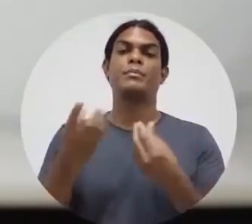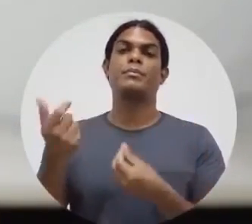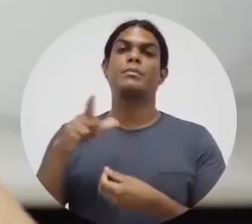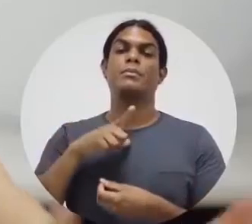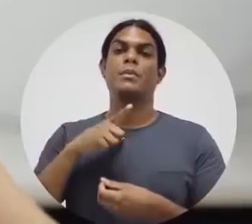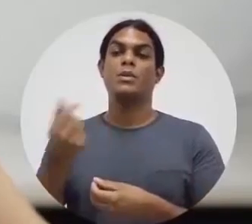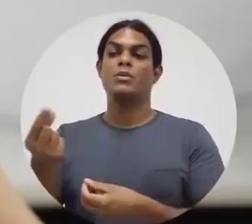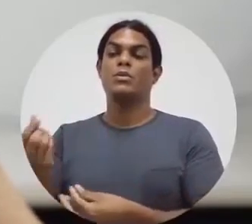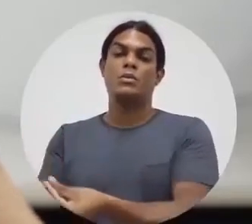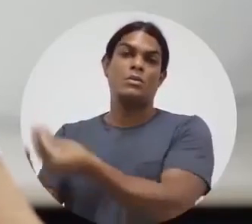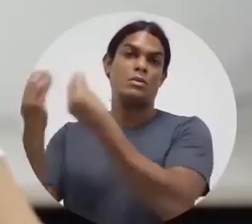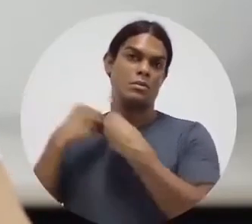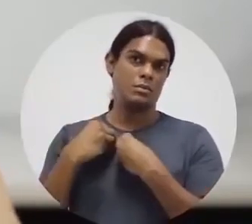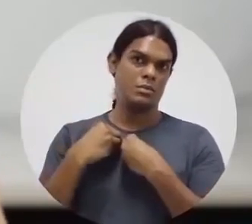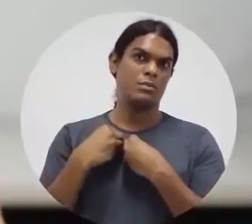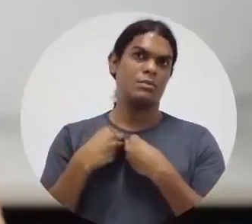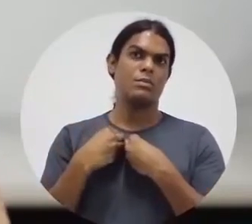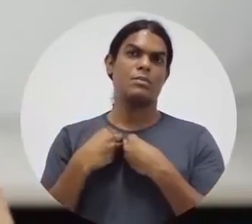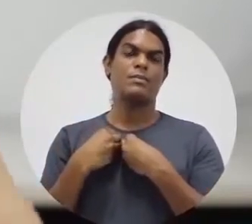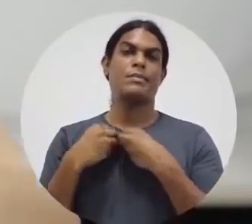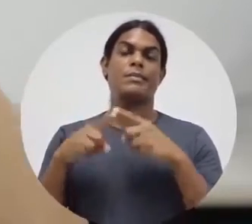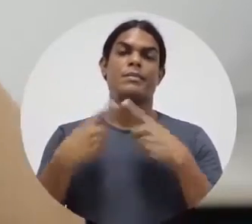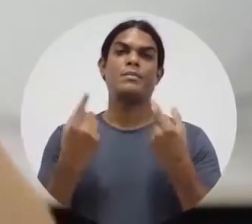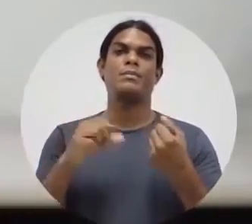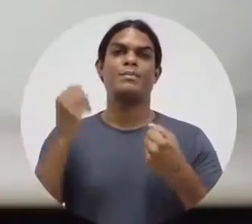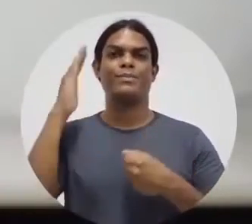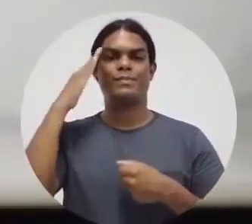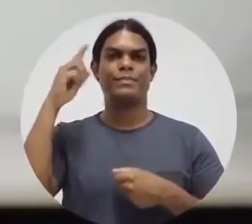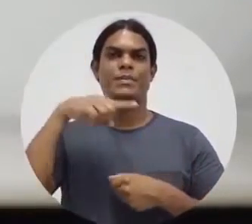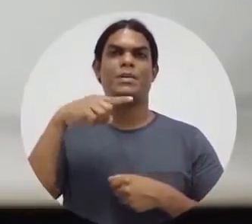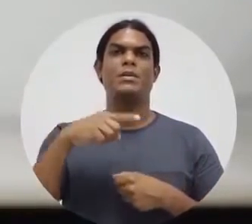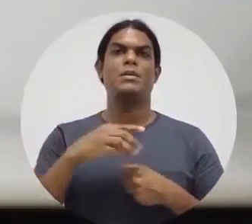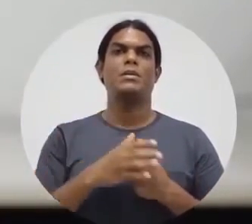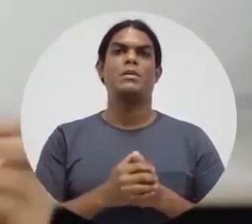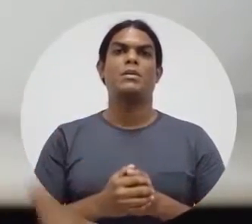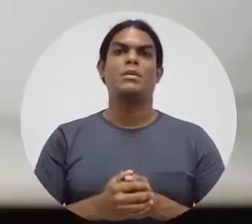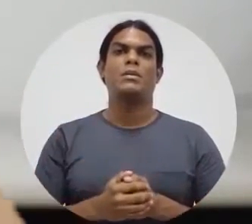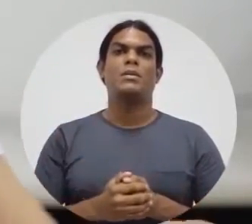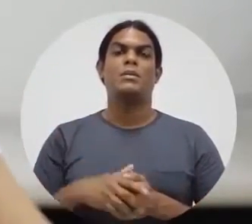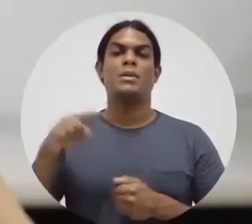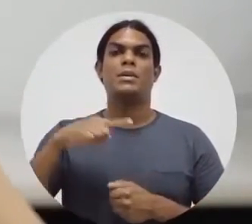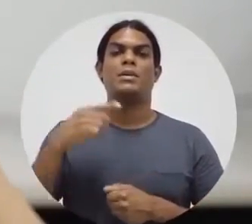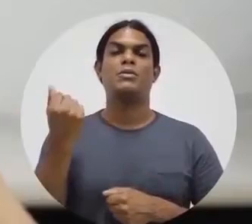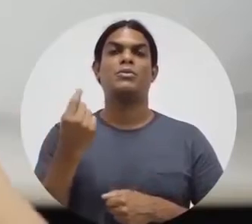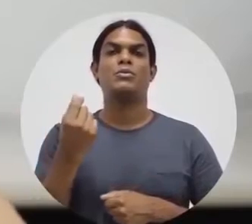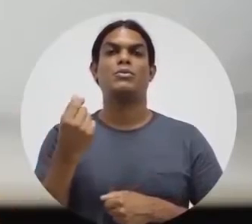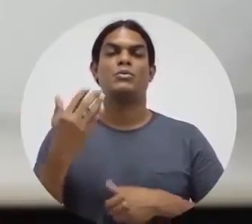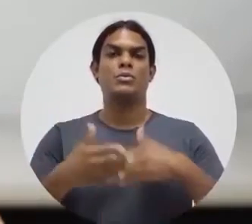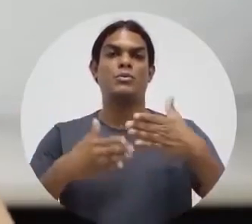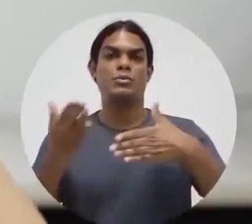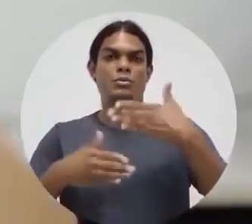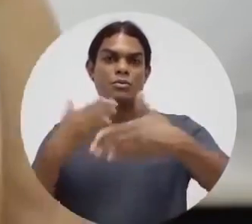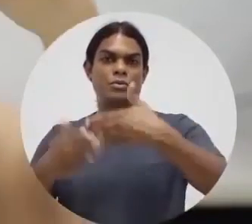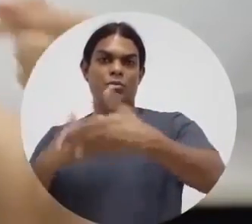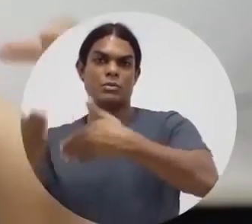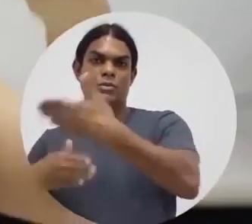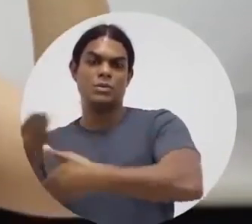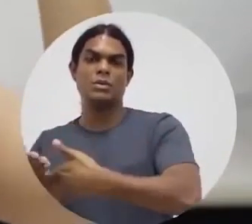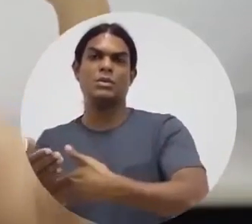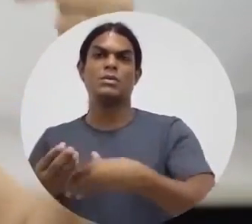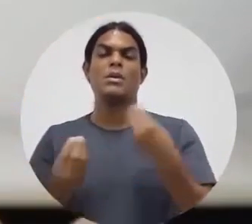empresa dê lucro. Mas para que eu entenda isso, a parte fundamental para que esses números sejam gerados